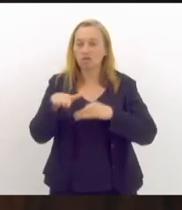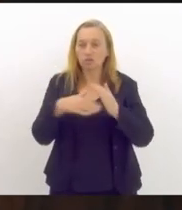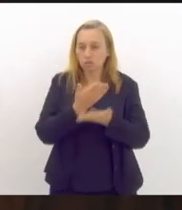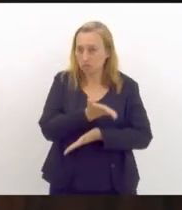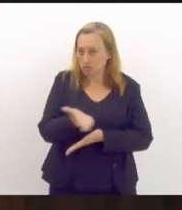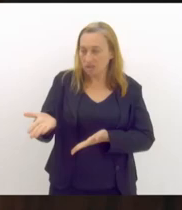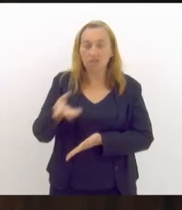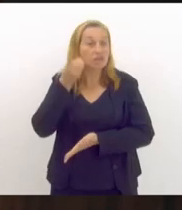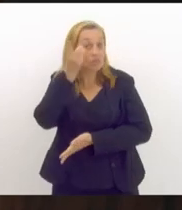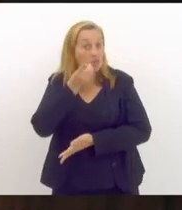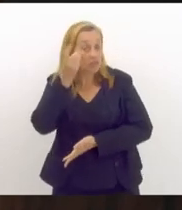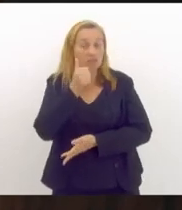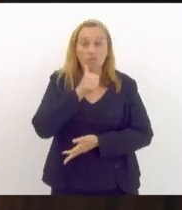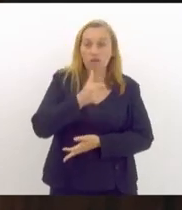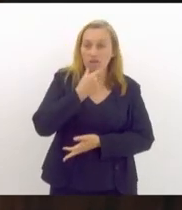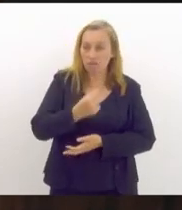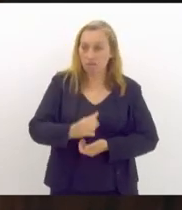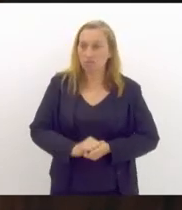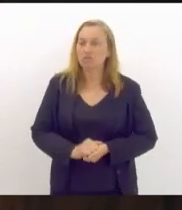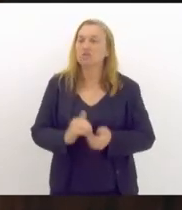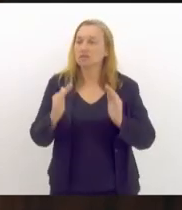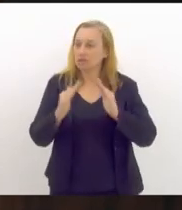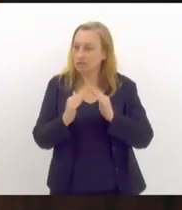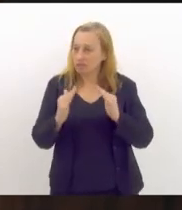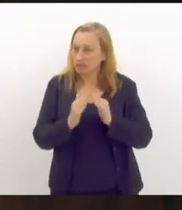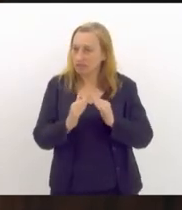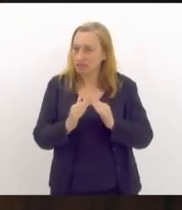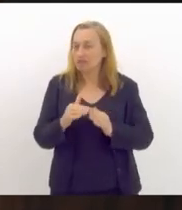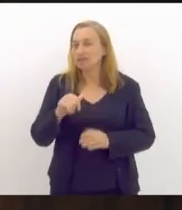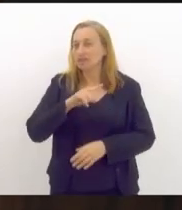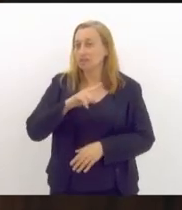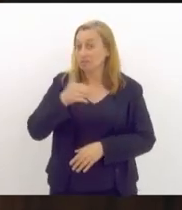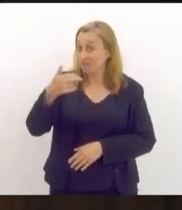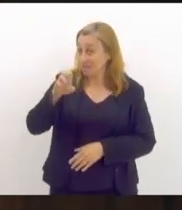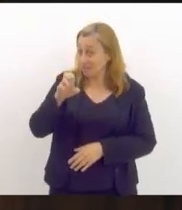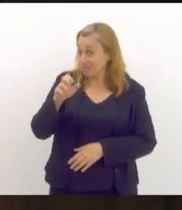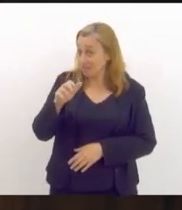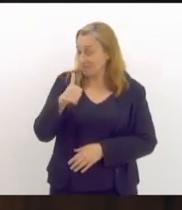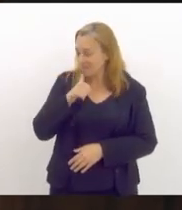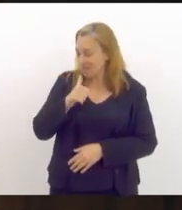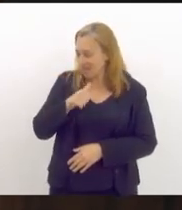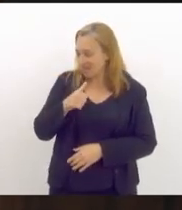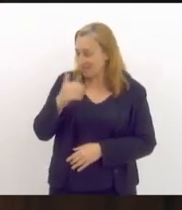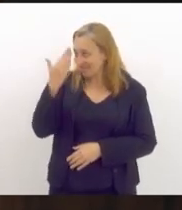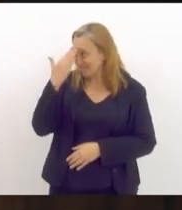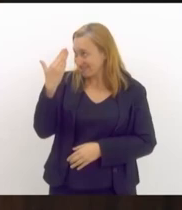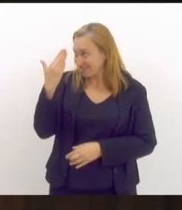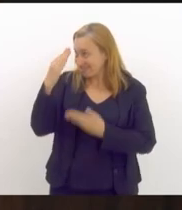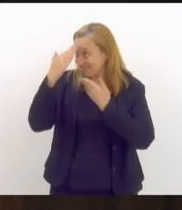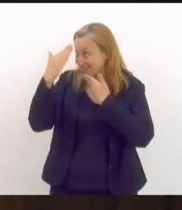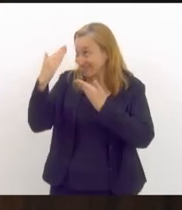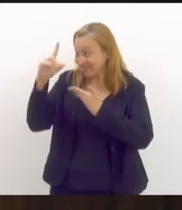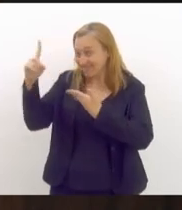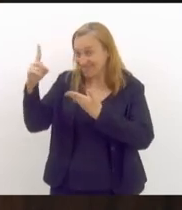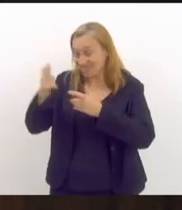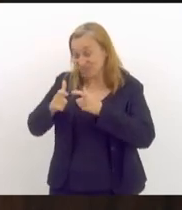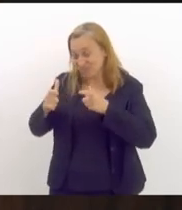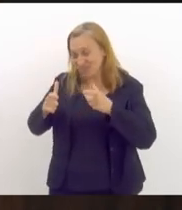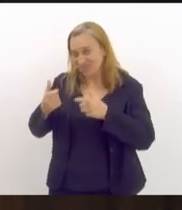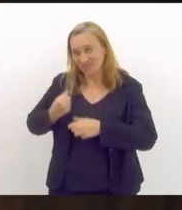deputados e deputadas dessa casa que agora temos 15 né Graças a Deus estamos crescendo